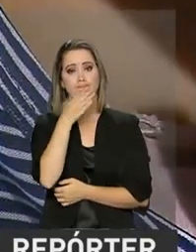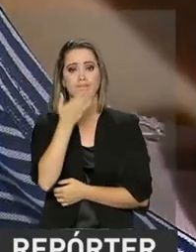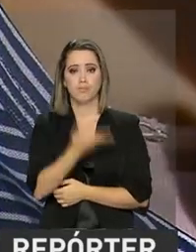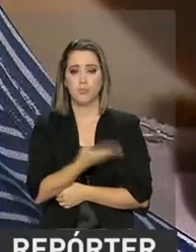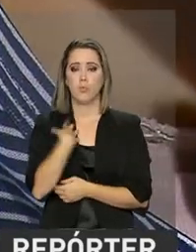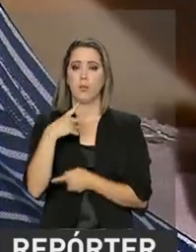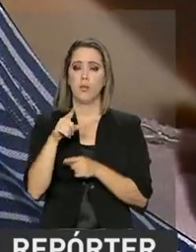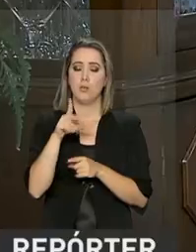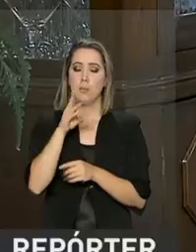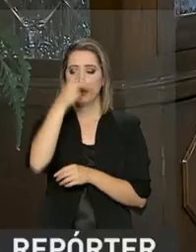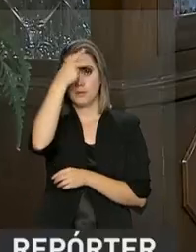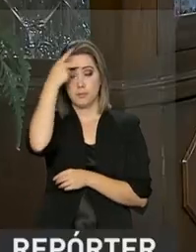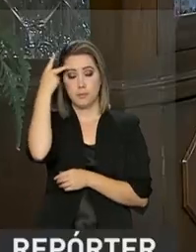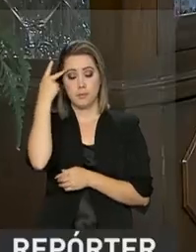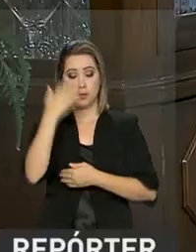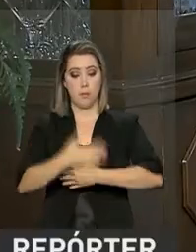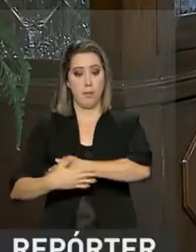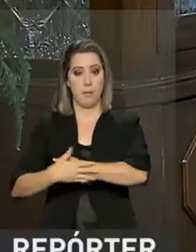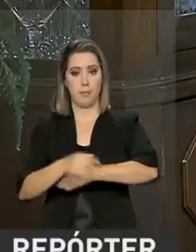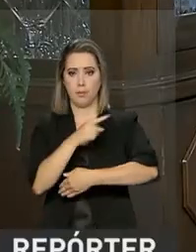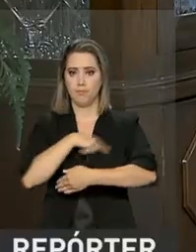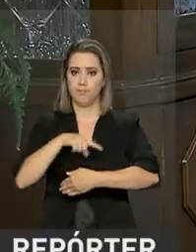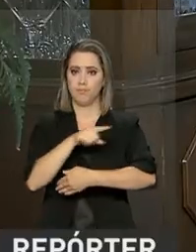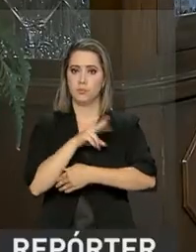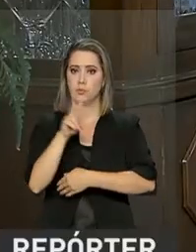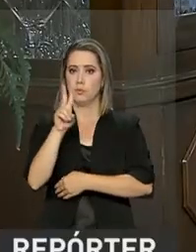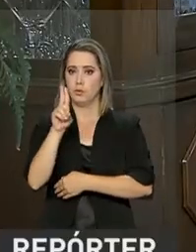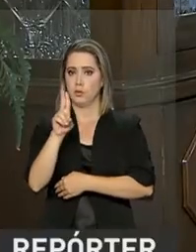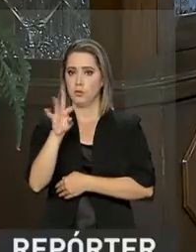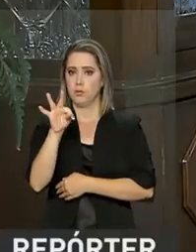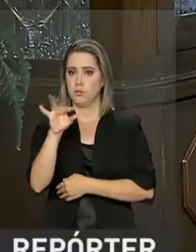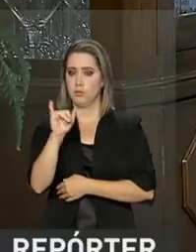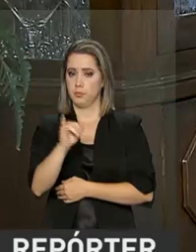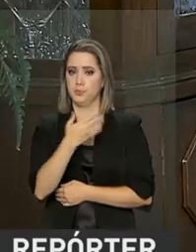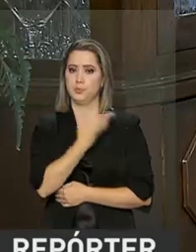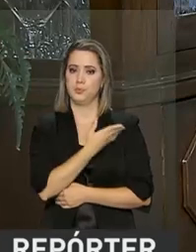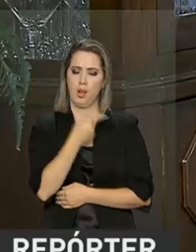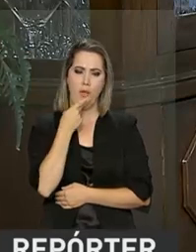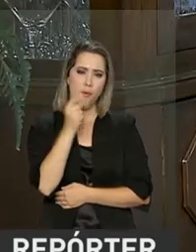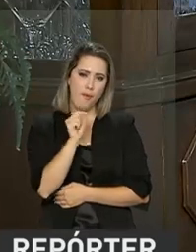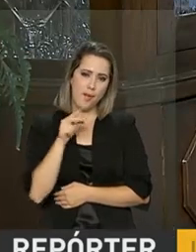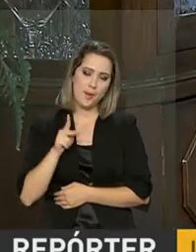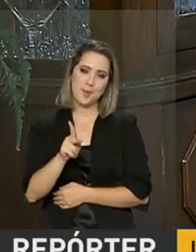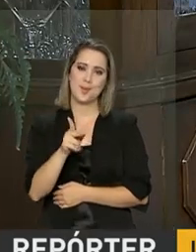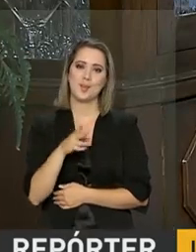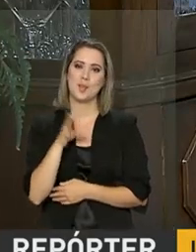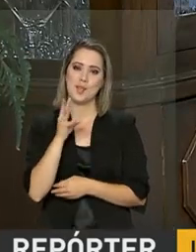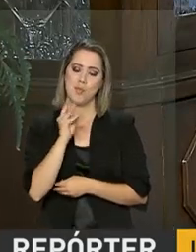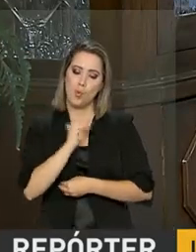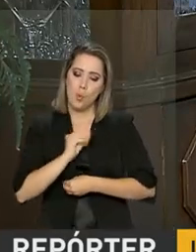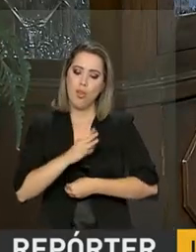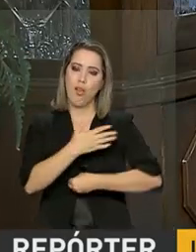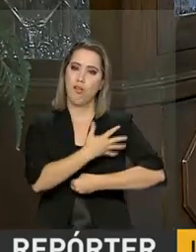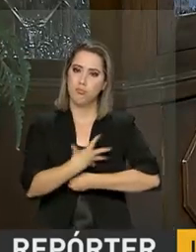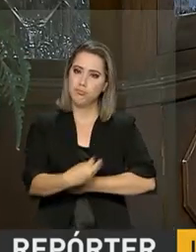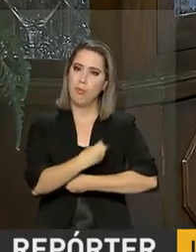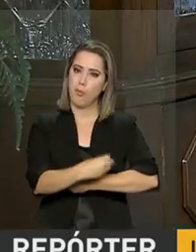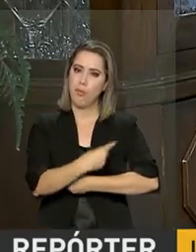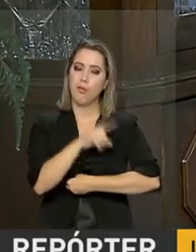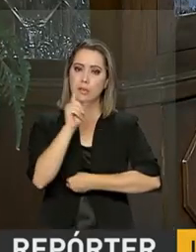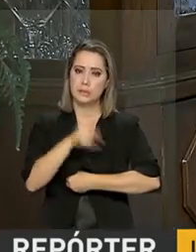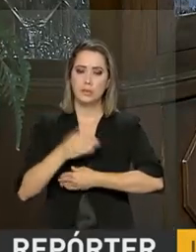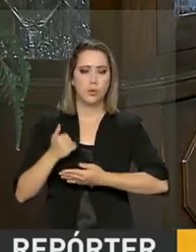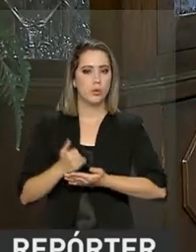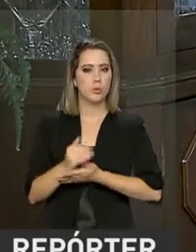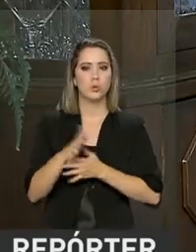internados em UTIs. Eu falo e brinco que o amamentar ele é um ato de resistência, né? Porque é um não tem